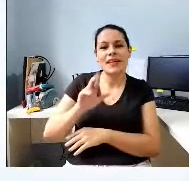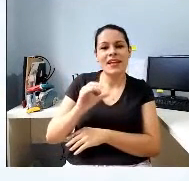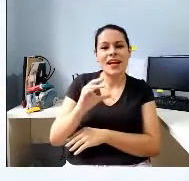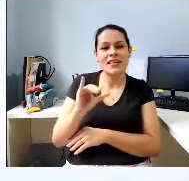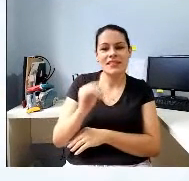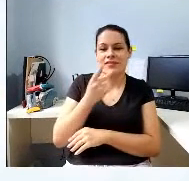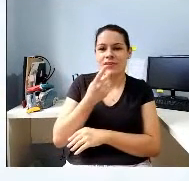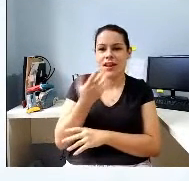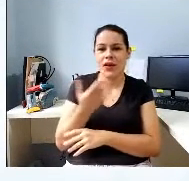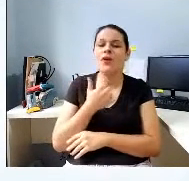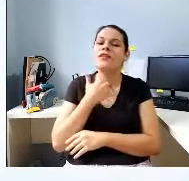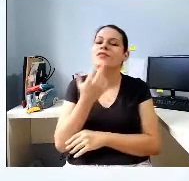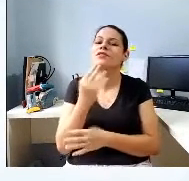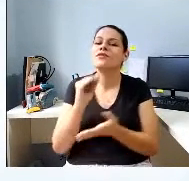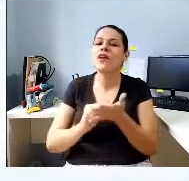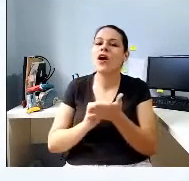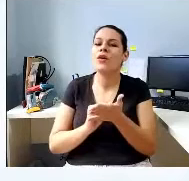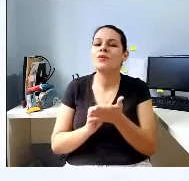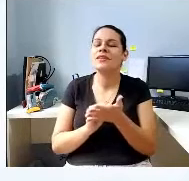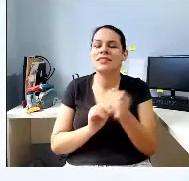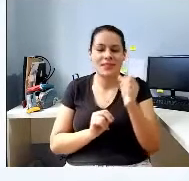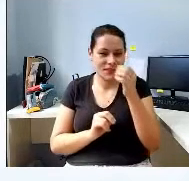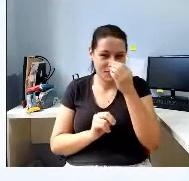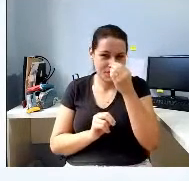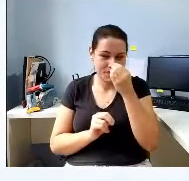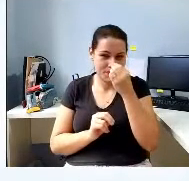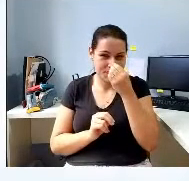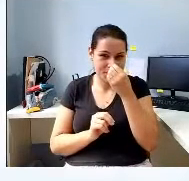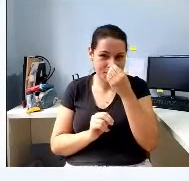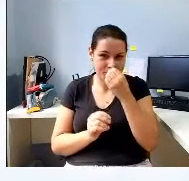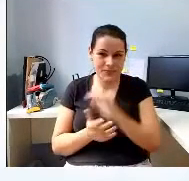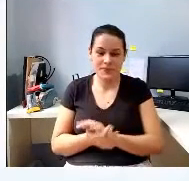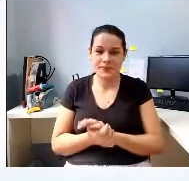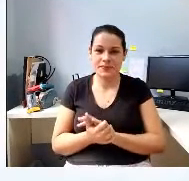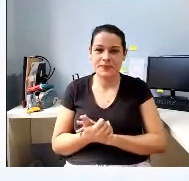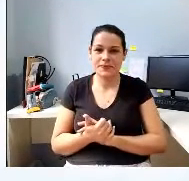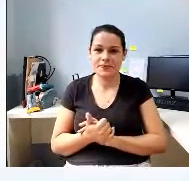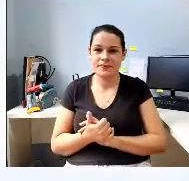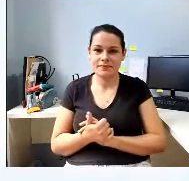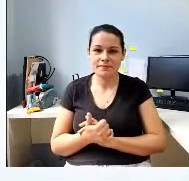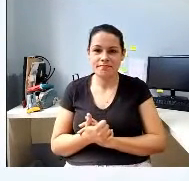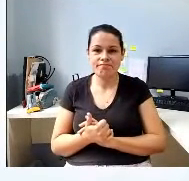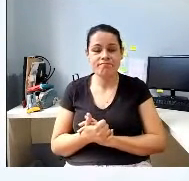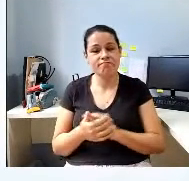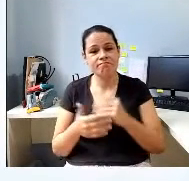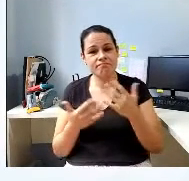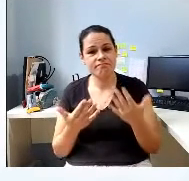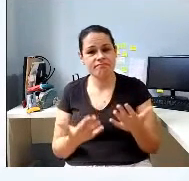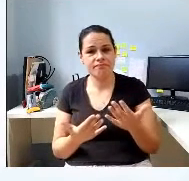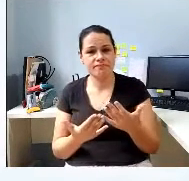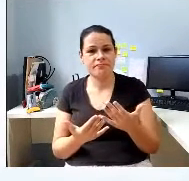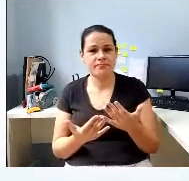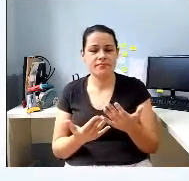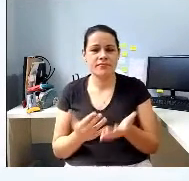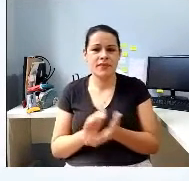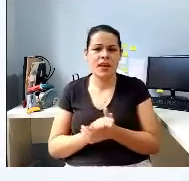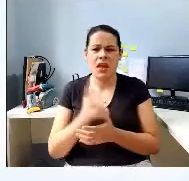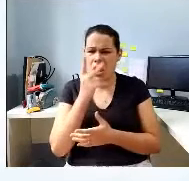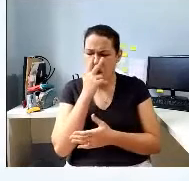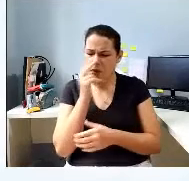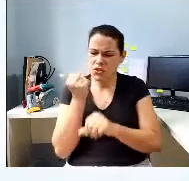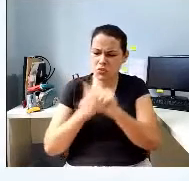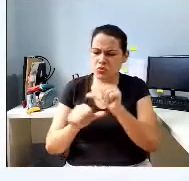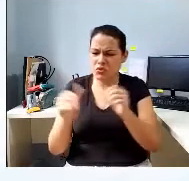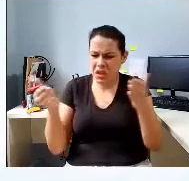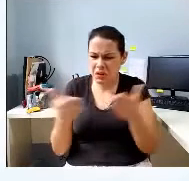Você está sem... O microfone teu está desligado também, Iraci. Sabe, eu acho que não muda nada de imediato.